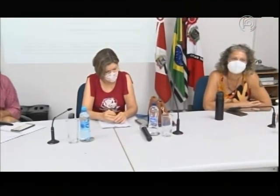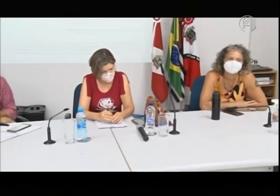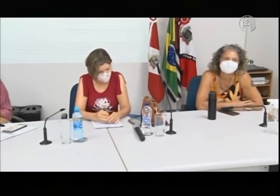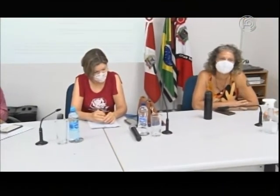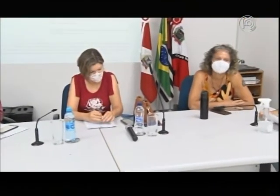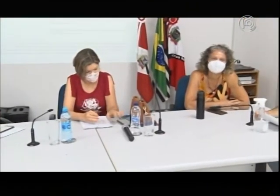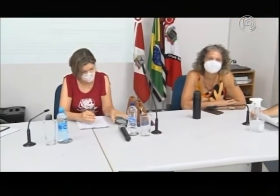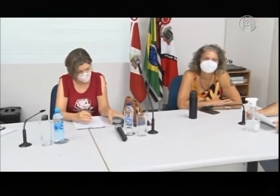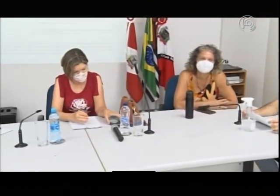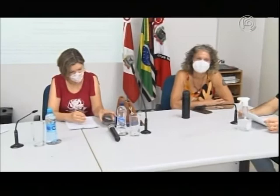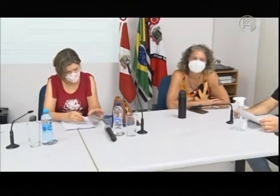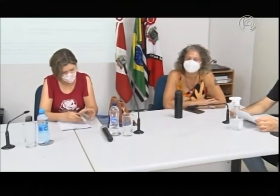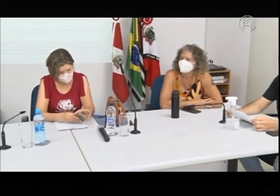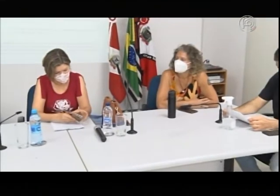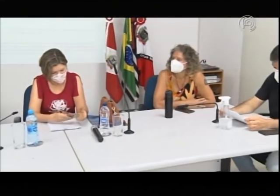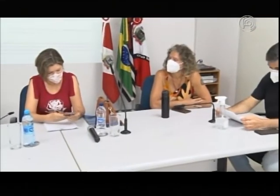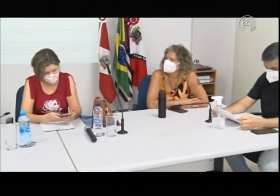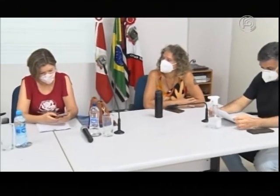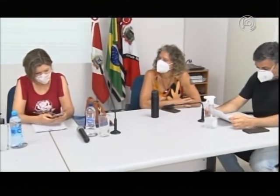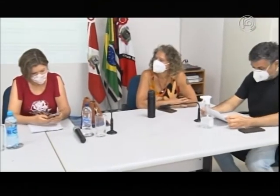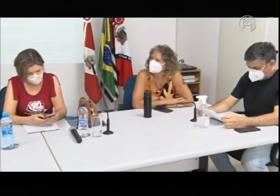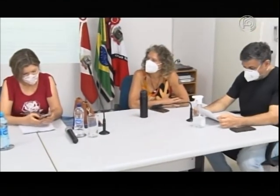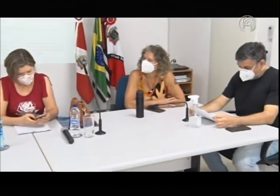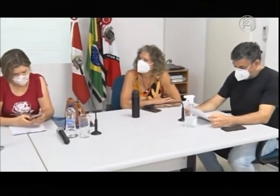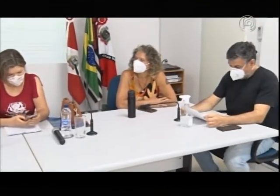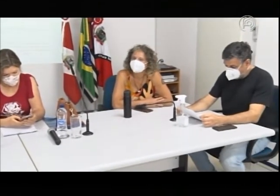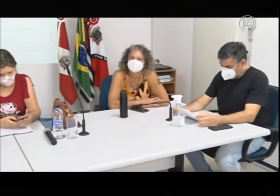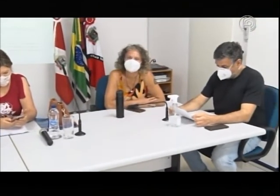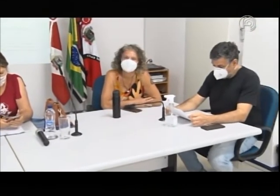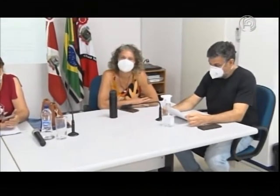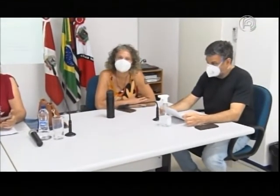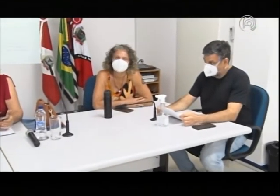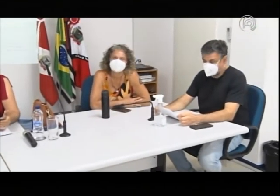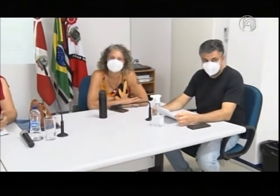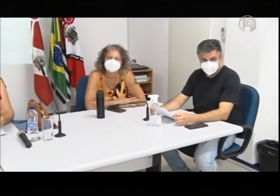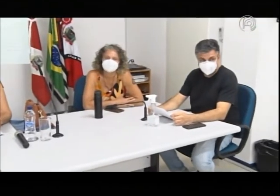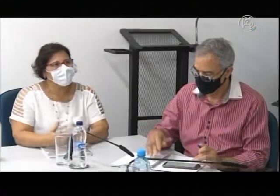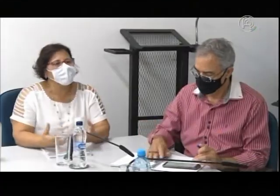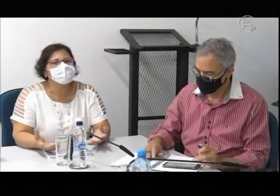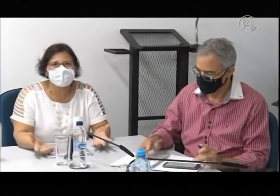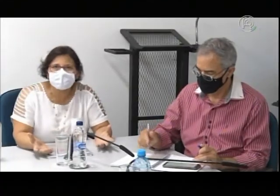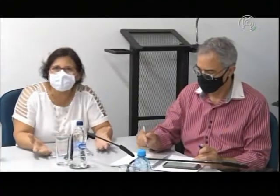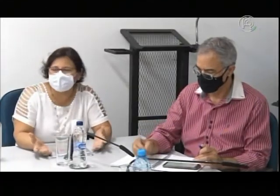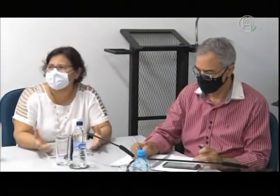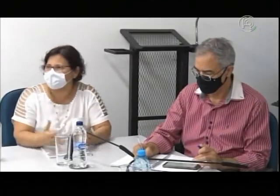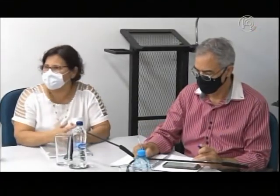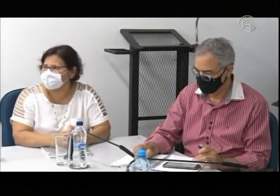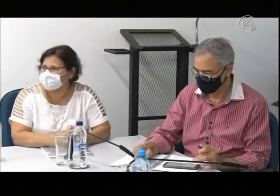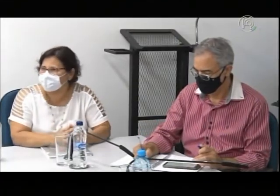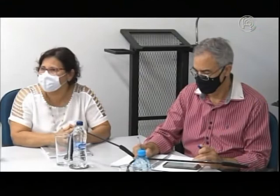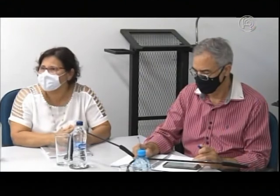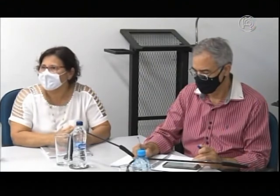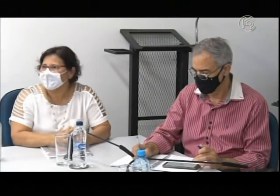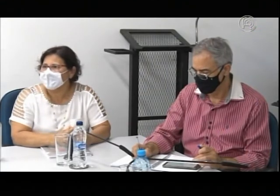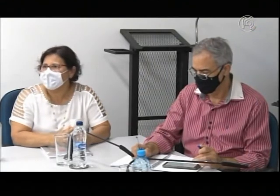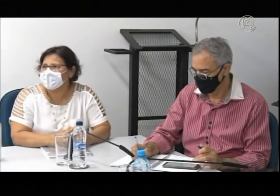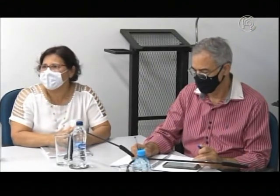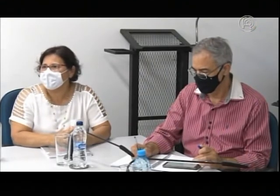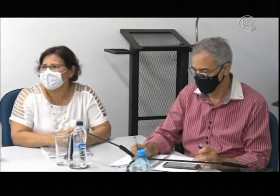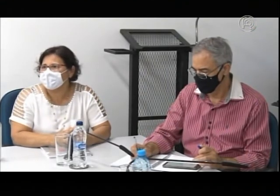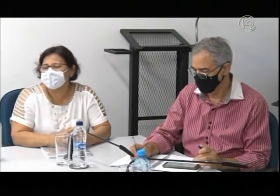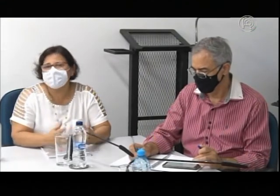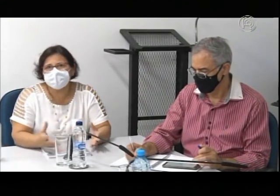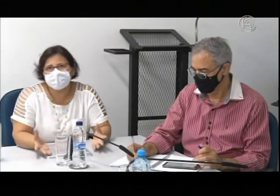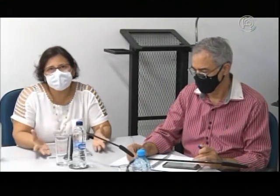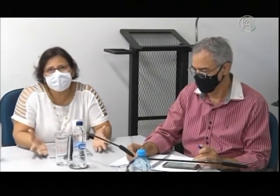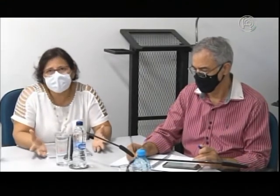terá poder maior na decisão de estratégias e de políticas públicas para as mulheres. Mesmo com esse avanço, os coletivos